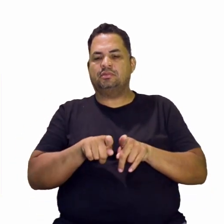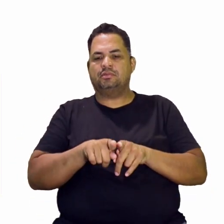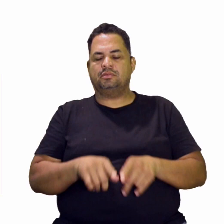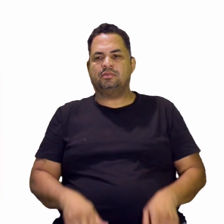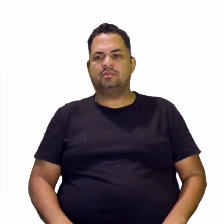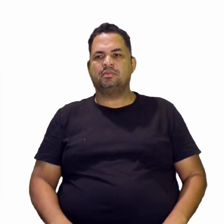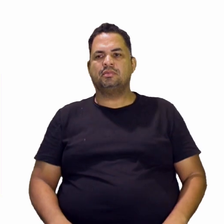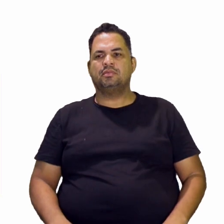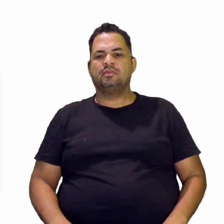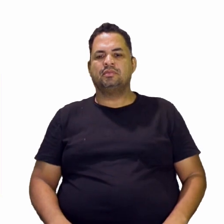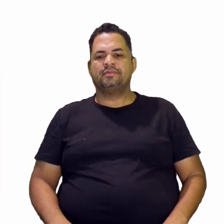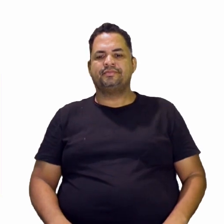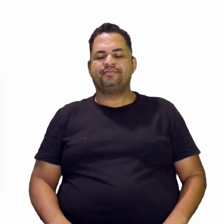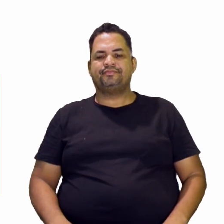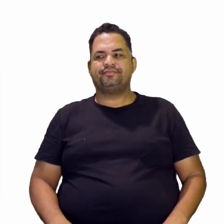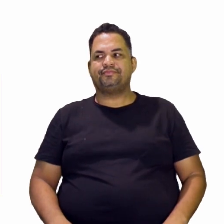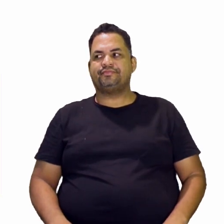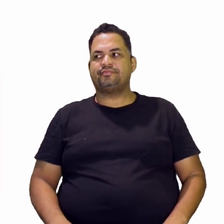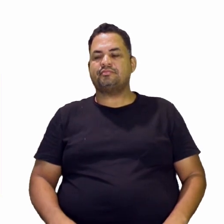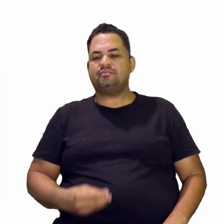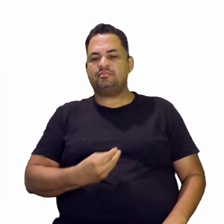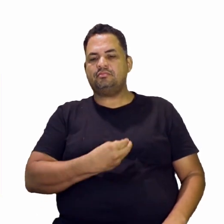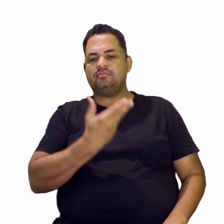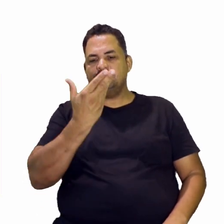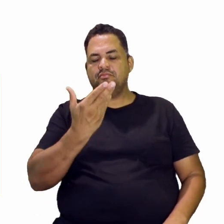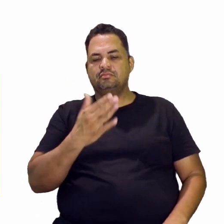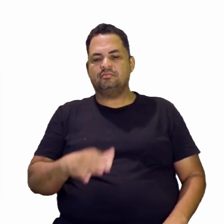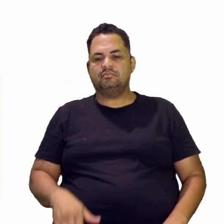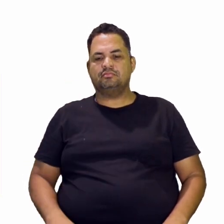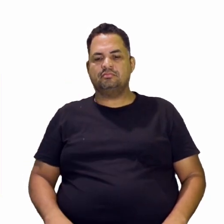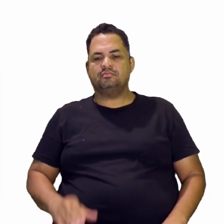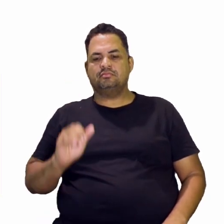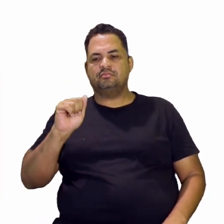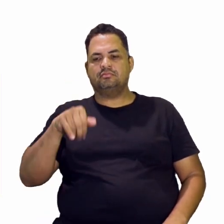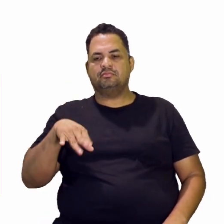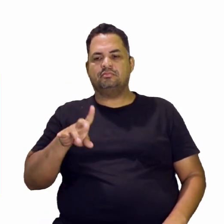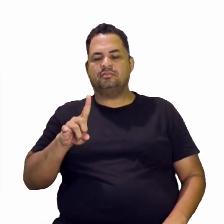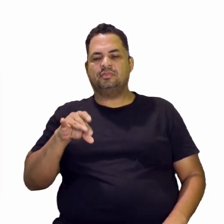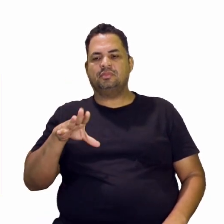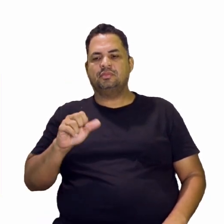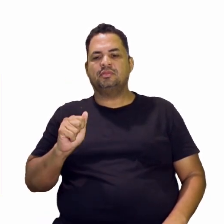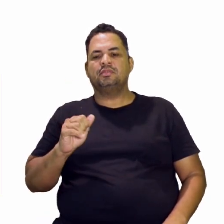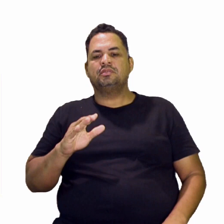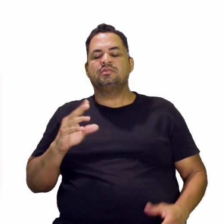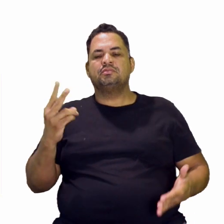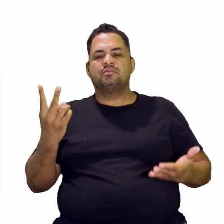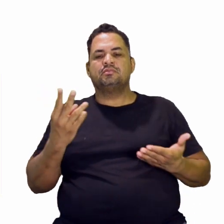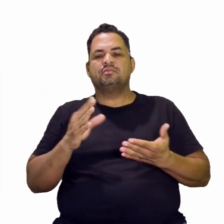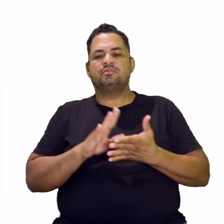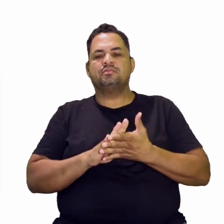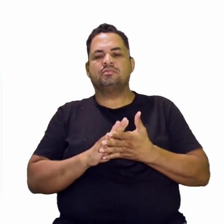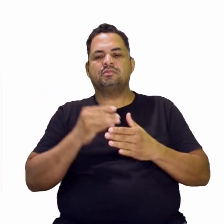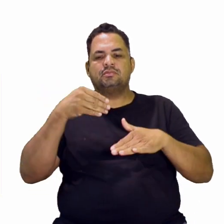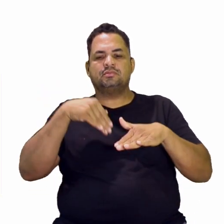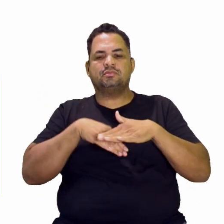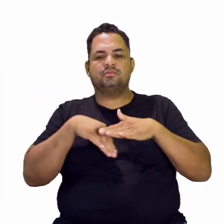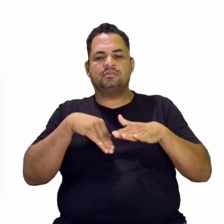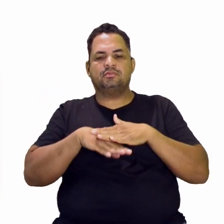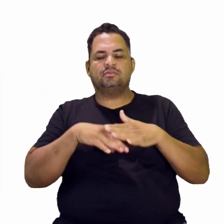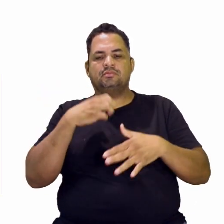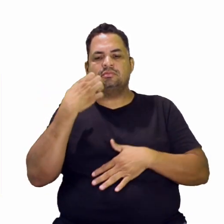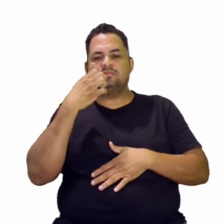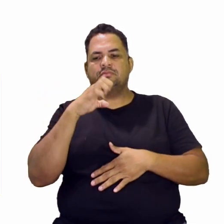tá? Quitina também está presente ali. Então, o amido e o glicogênio funcionam como reserva